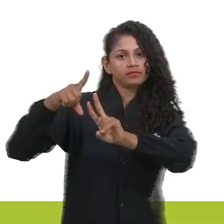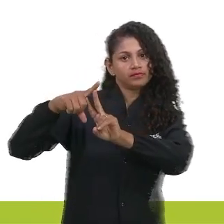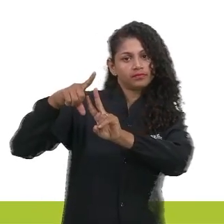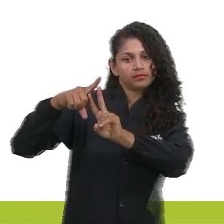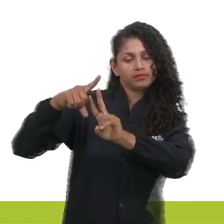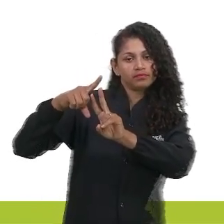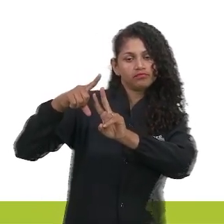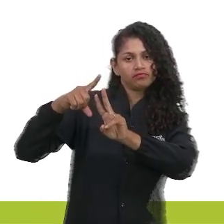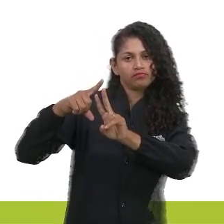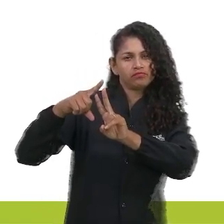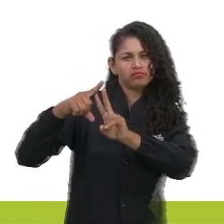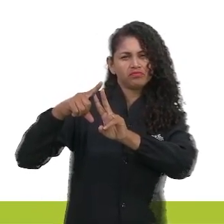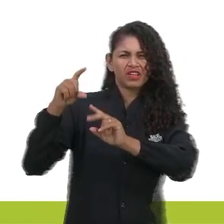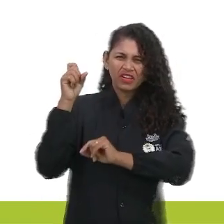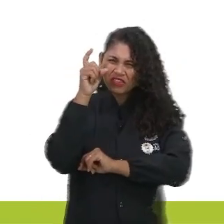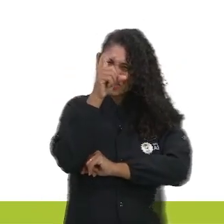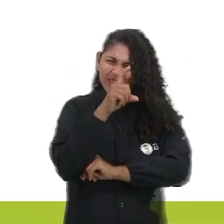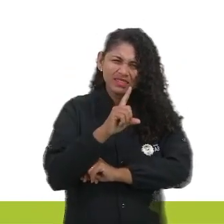Não é muito complicado, não é?